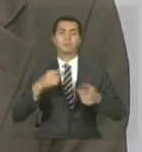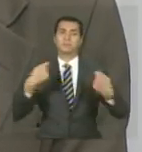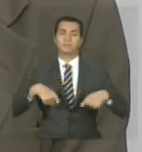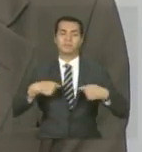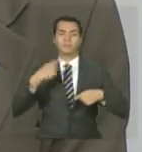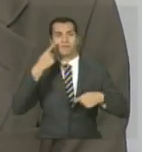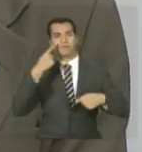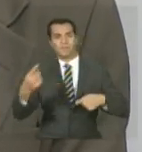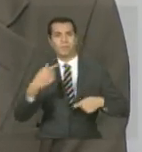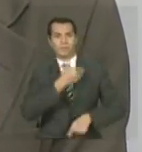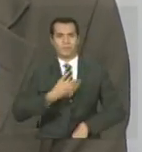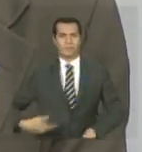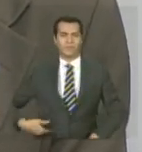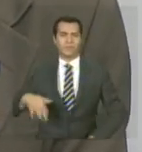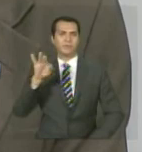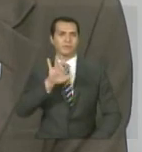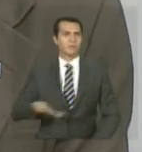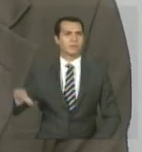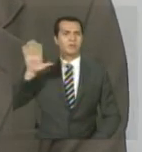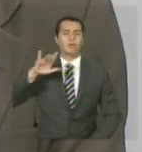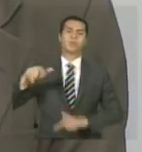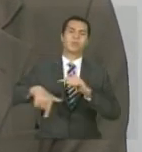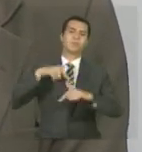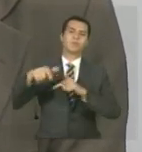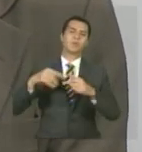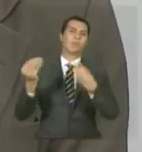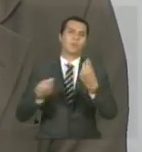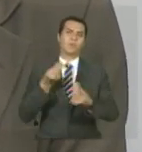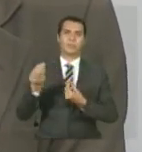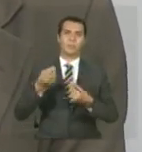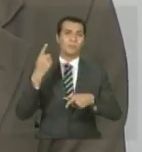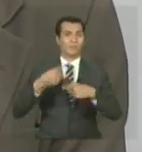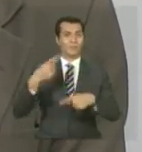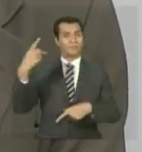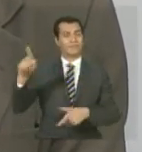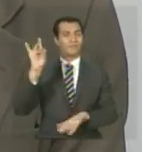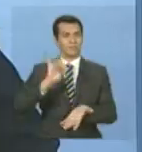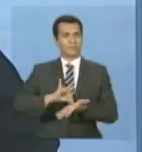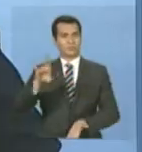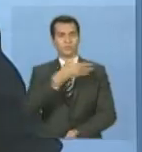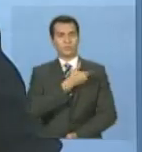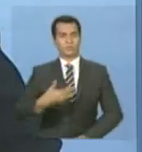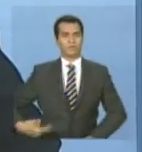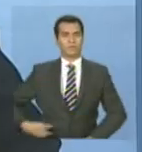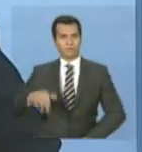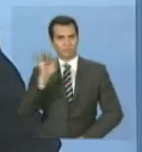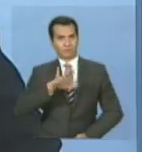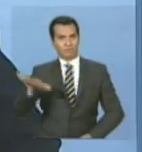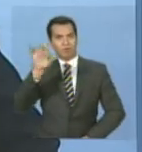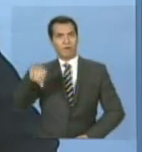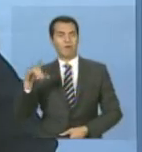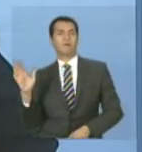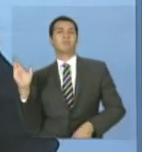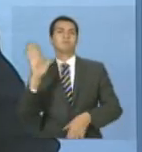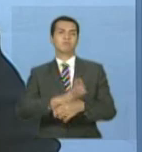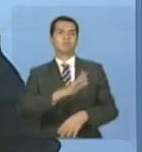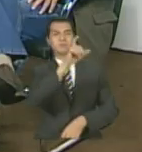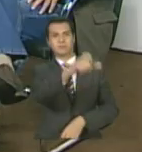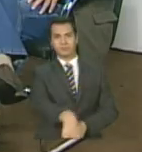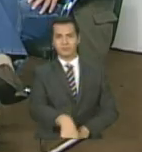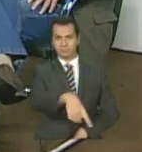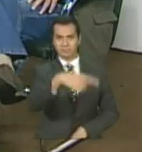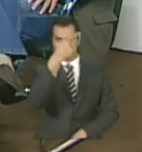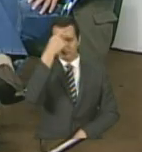aquele que efetivamente lá na ponta, né, afeta a vida do cidadão e da cidadã. Portanto,